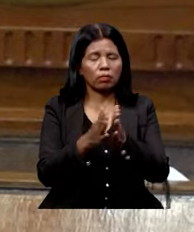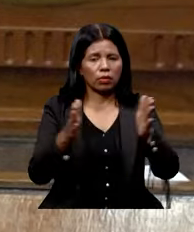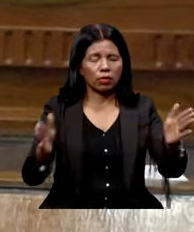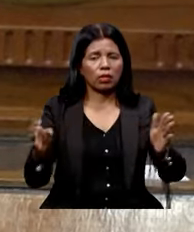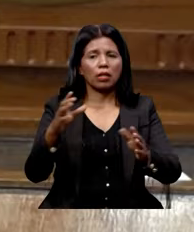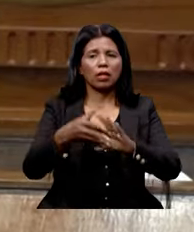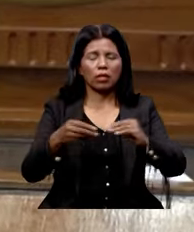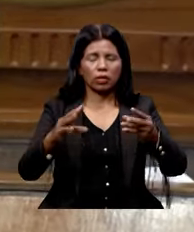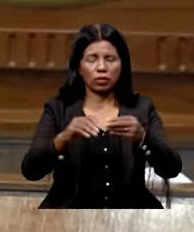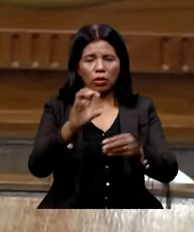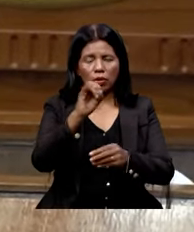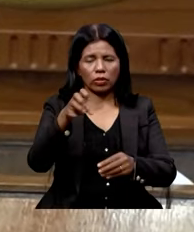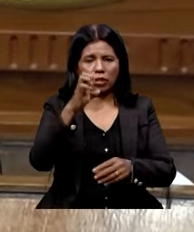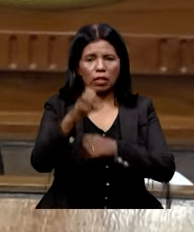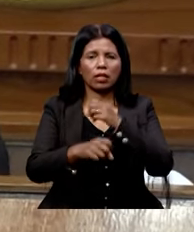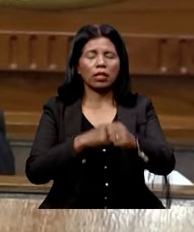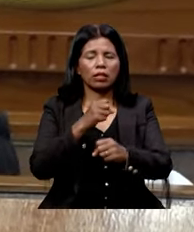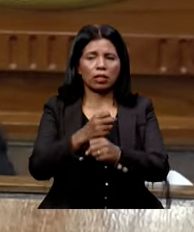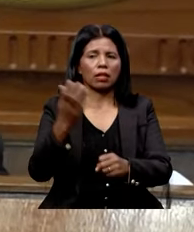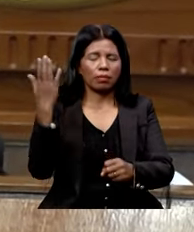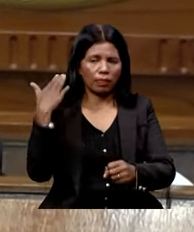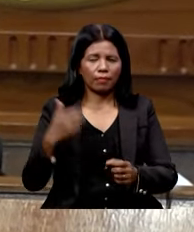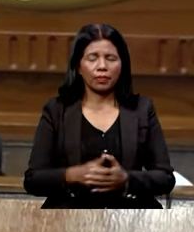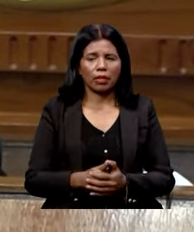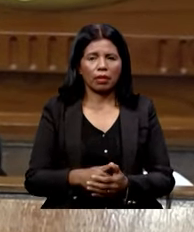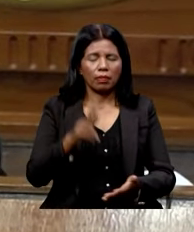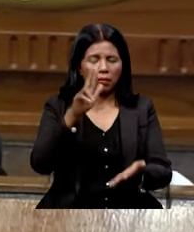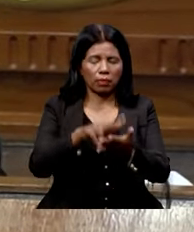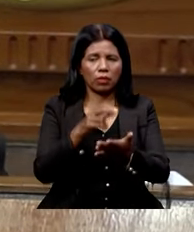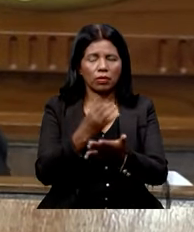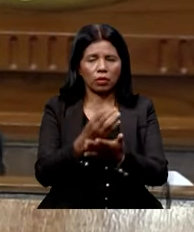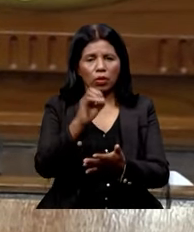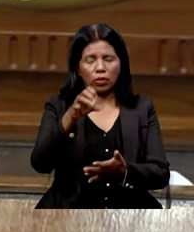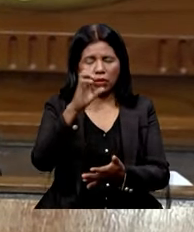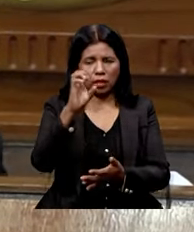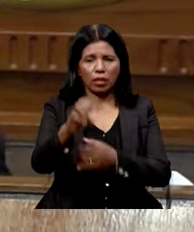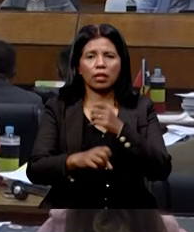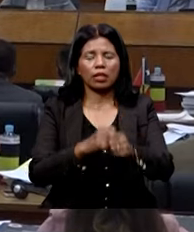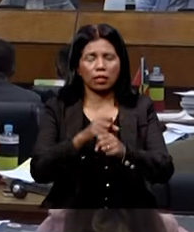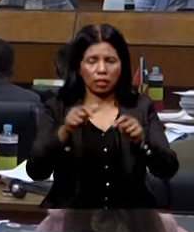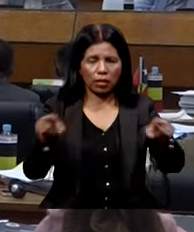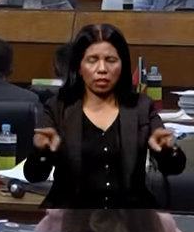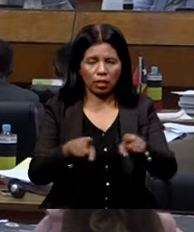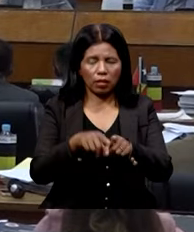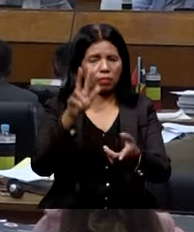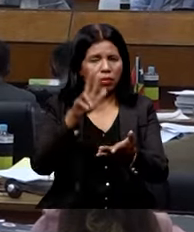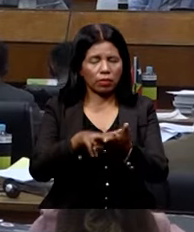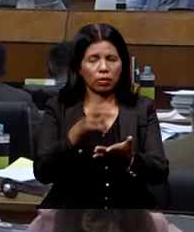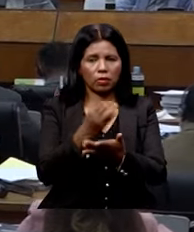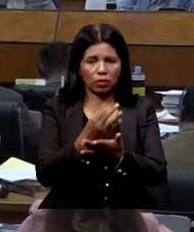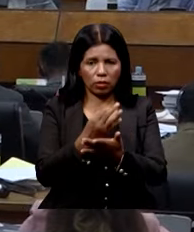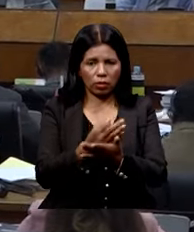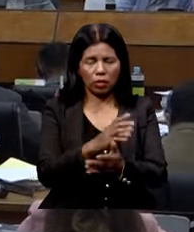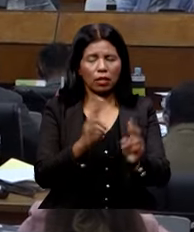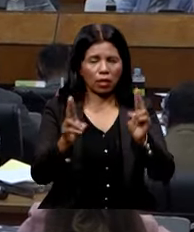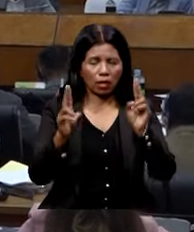história orçamento geral do Estado tinha rira bacoto. No nemos promulgação orçamento geral do Estado tinha ne, a nessa promulgação orçamento nebe